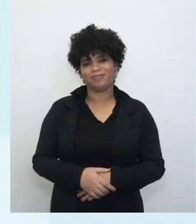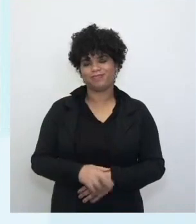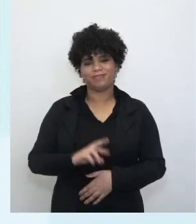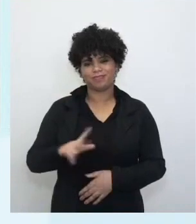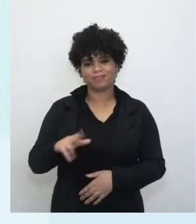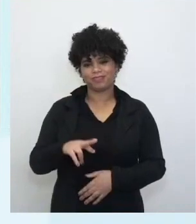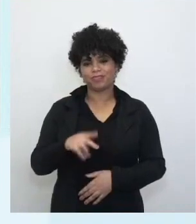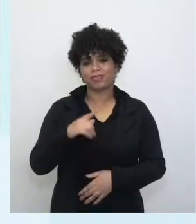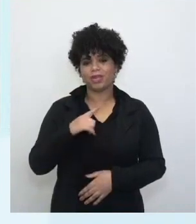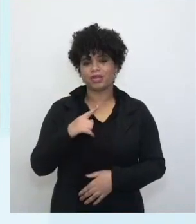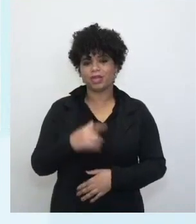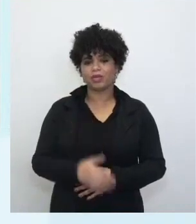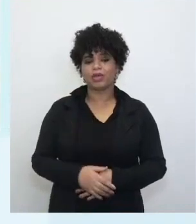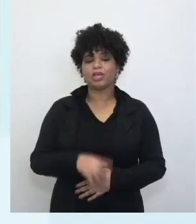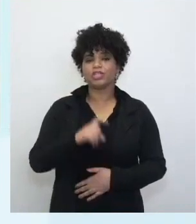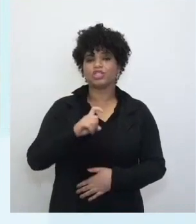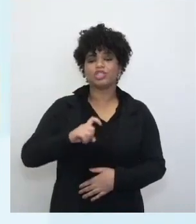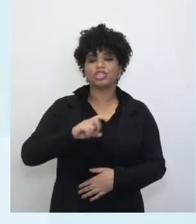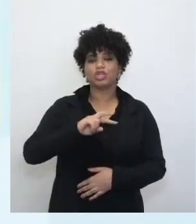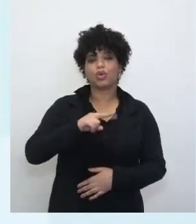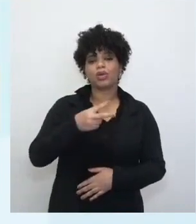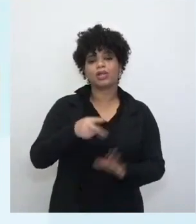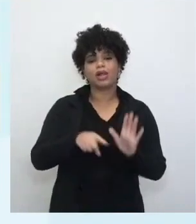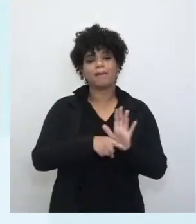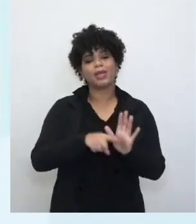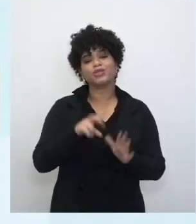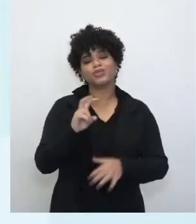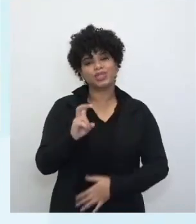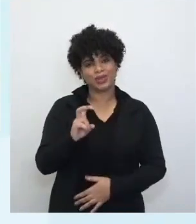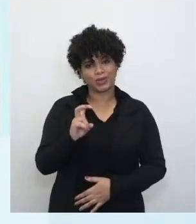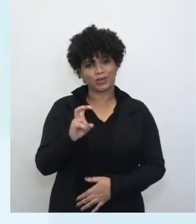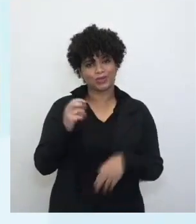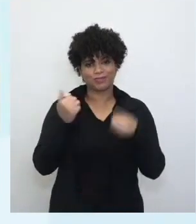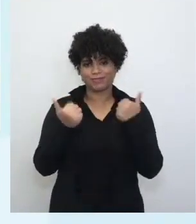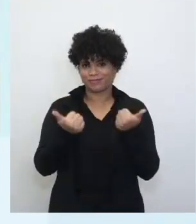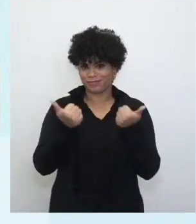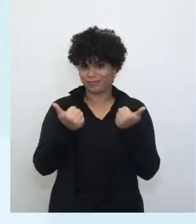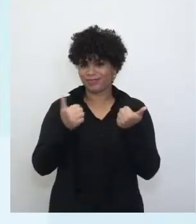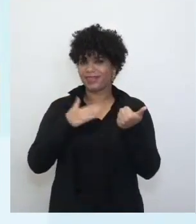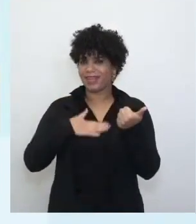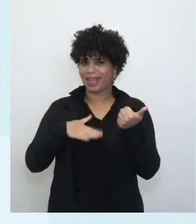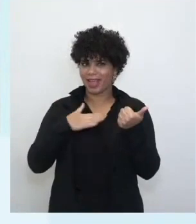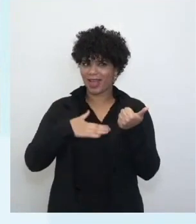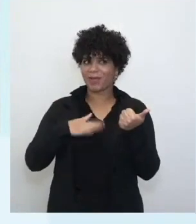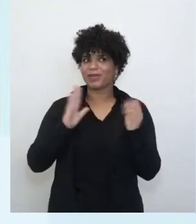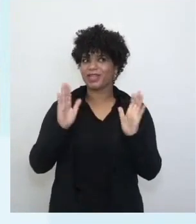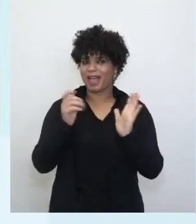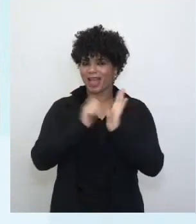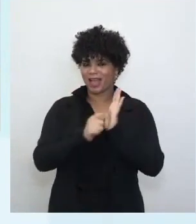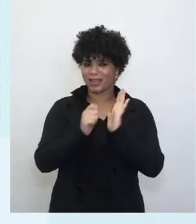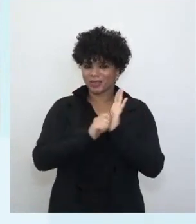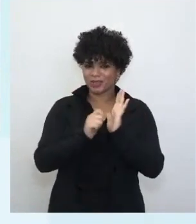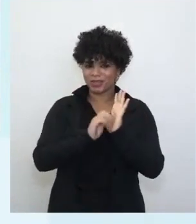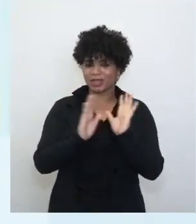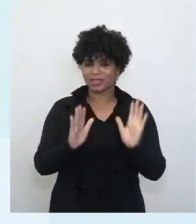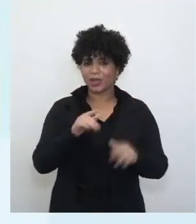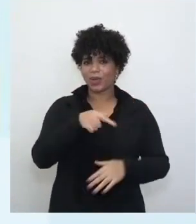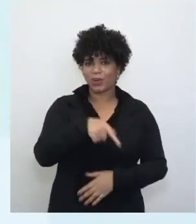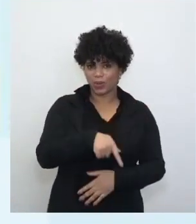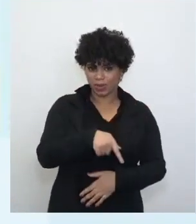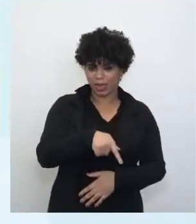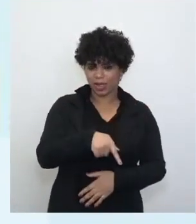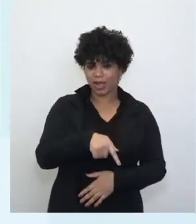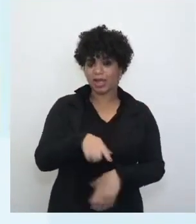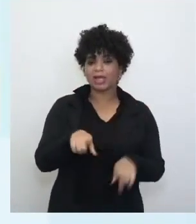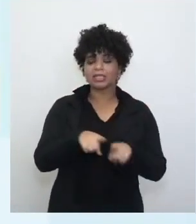só vai ficar o x quadrado e o menos 5. Tudo bem? Respira. Anotei o valor do k trocando o sinal, anotei os